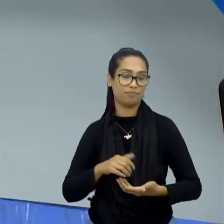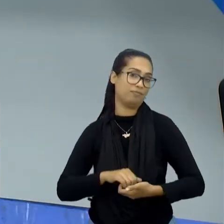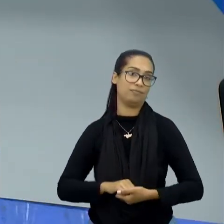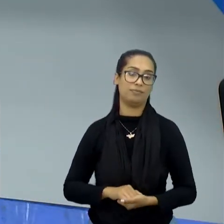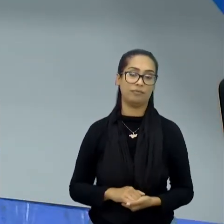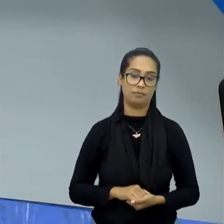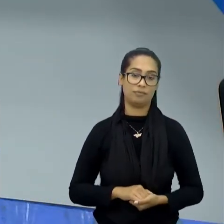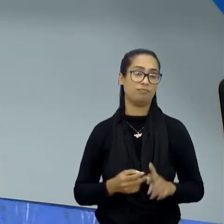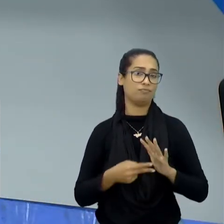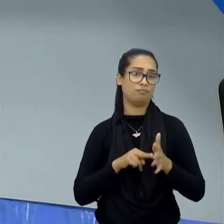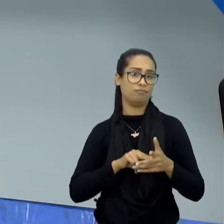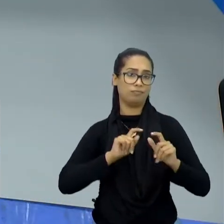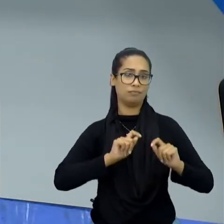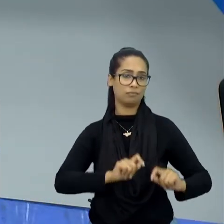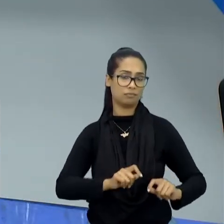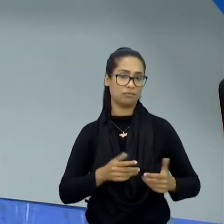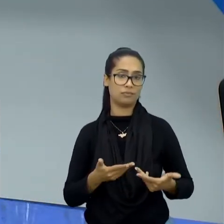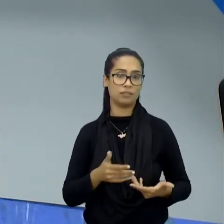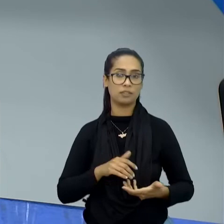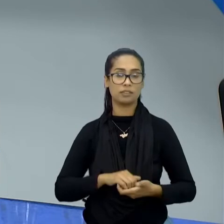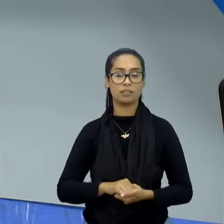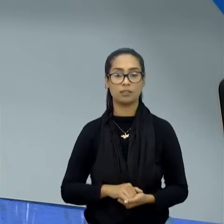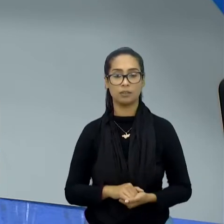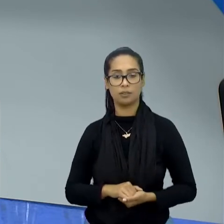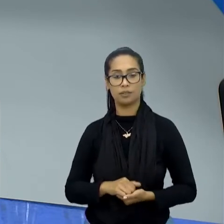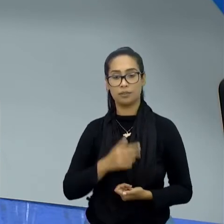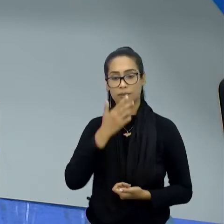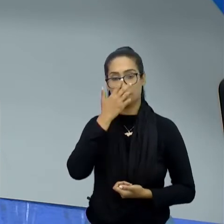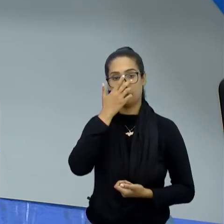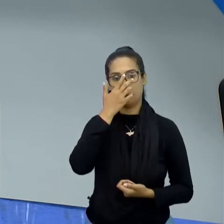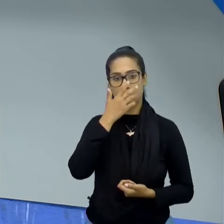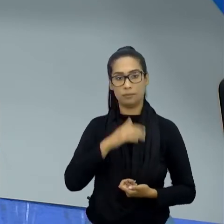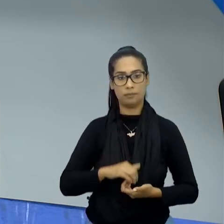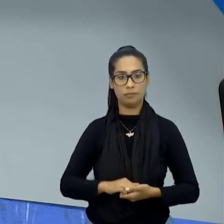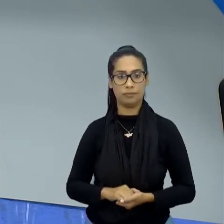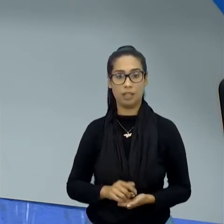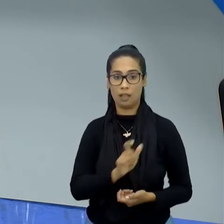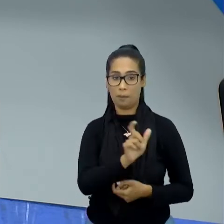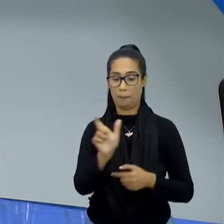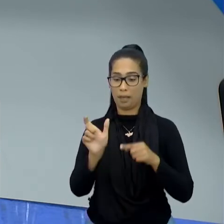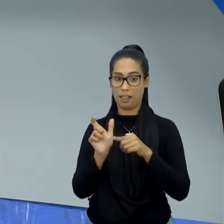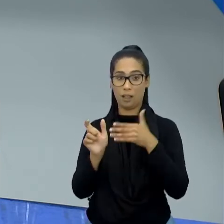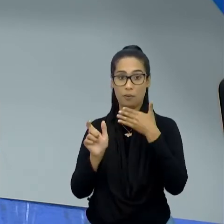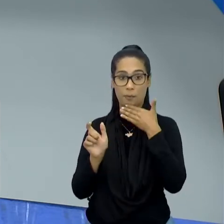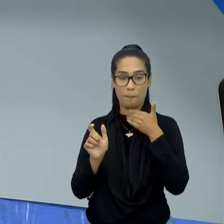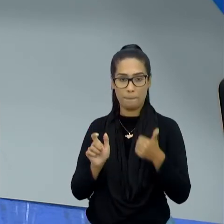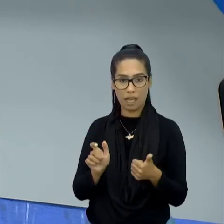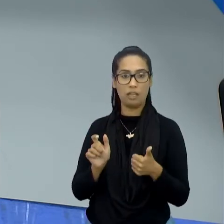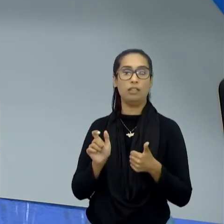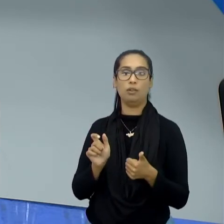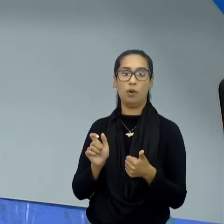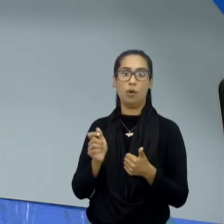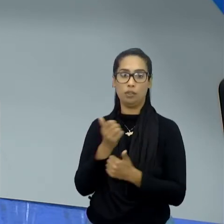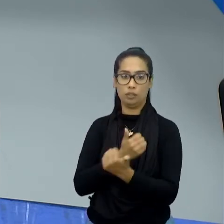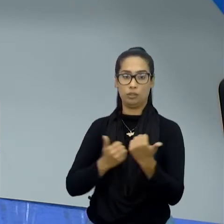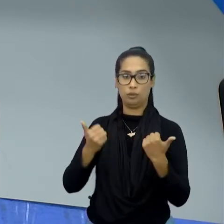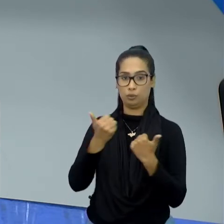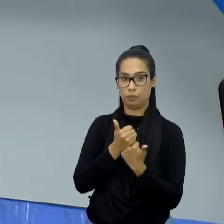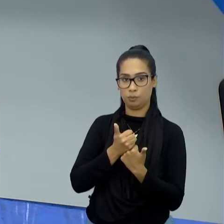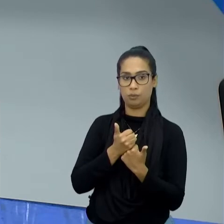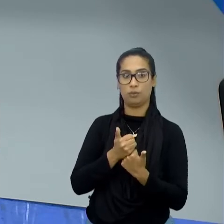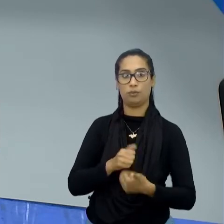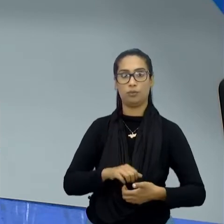o que, na realidade, talvez o nome mais bem colocado aí do ponto de vista da literatura sociológica fosse